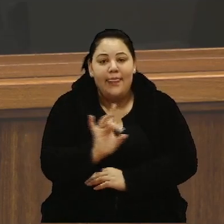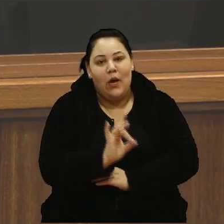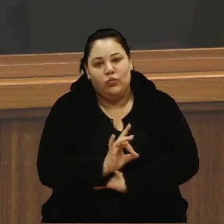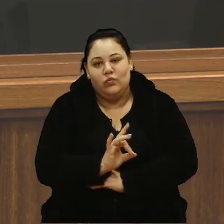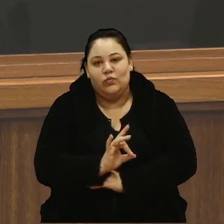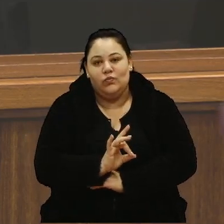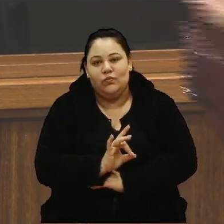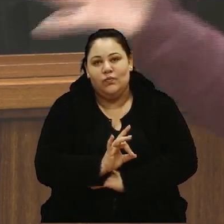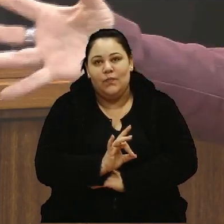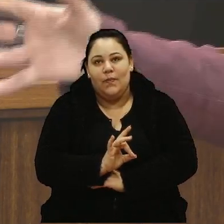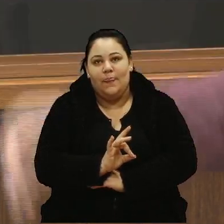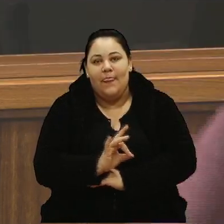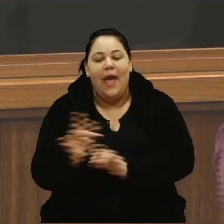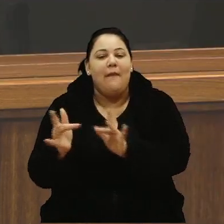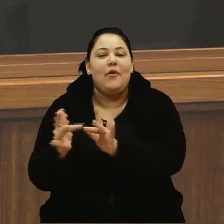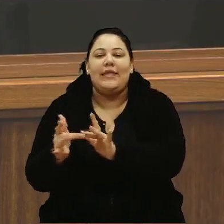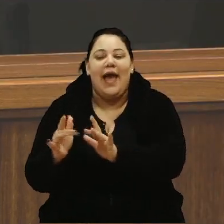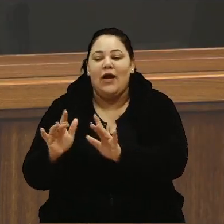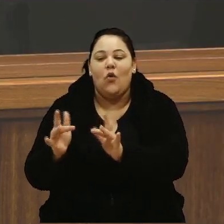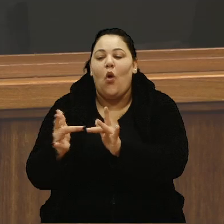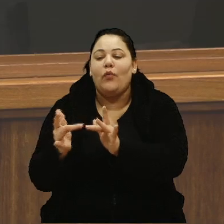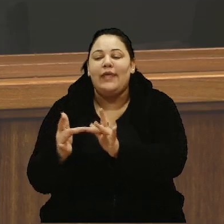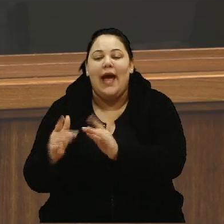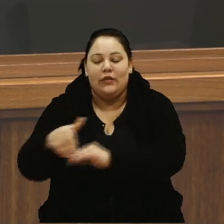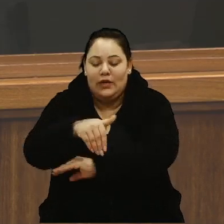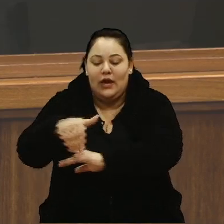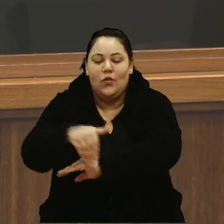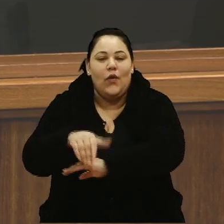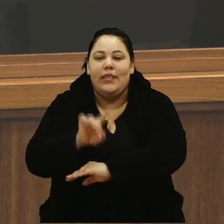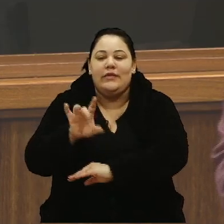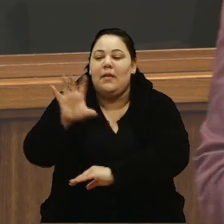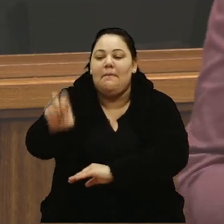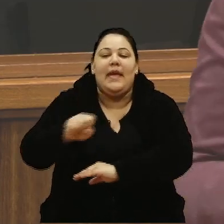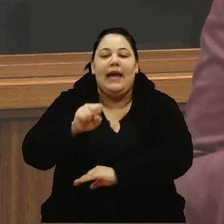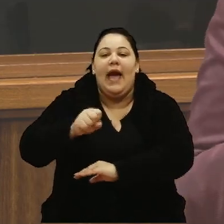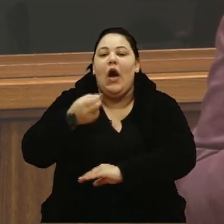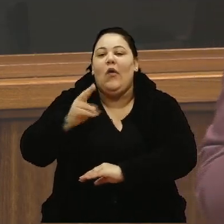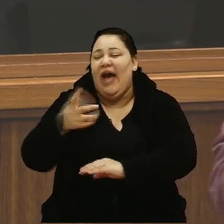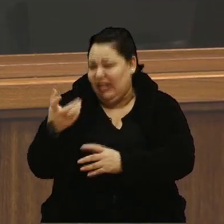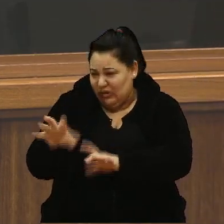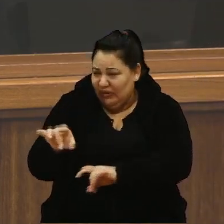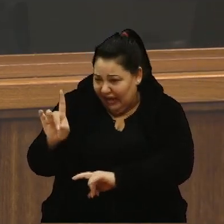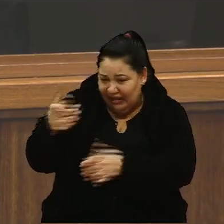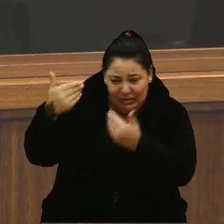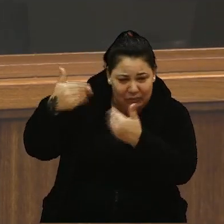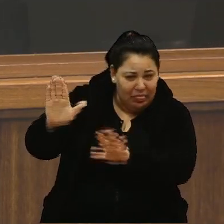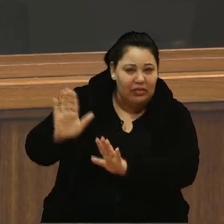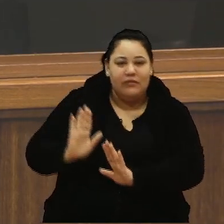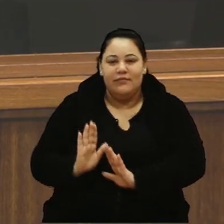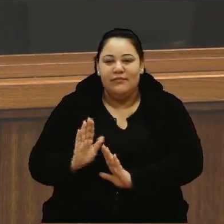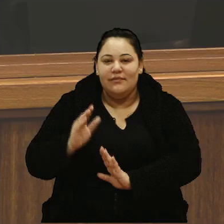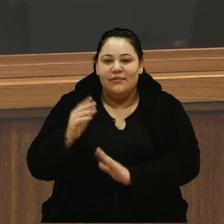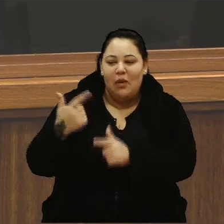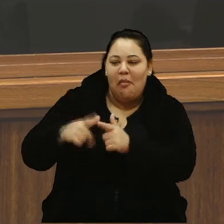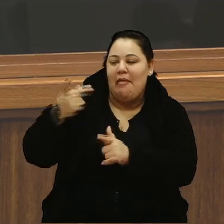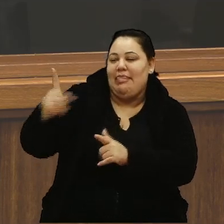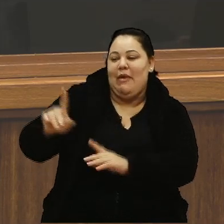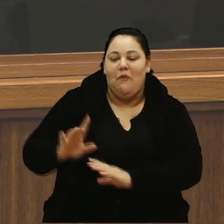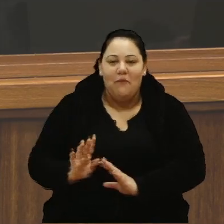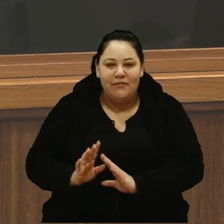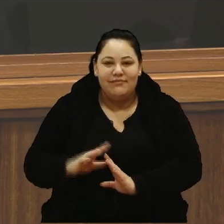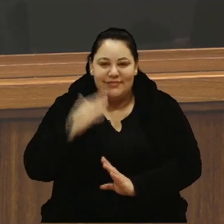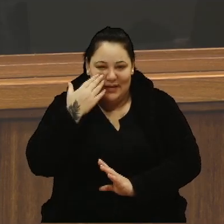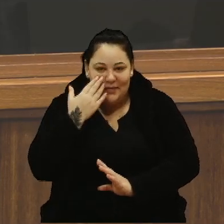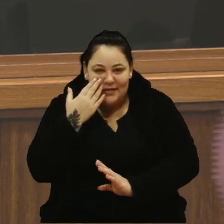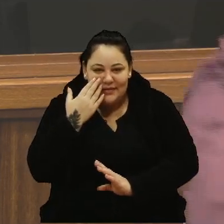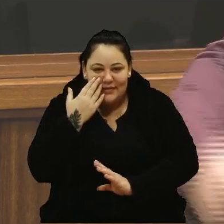a abordagem não é só tirar a pessoa, não quer ir, então se dane. Vereadora. Só um minutinho, já lhe permito. O que nós